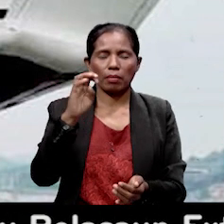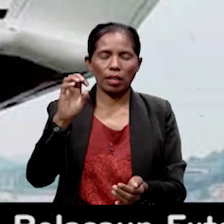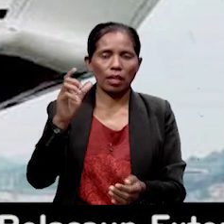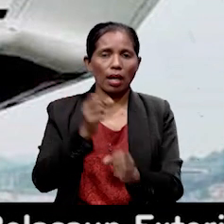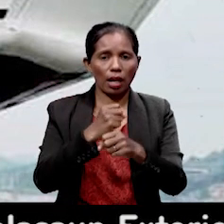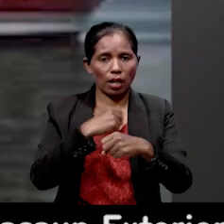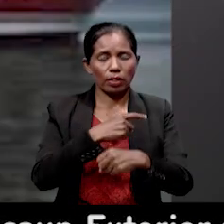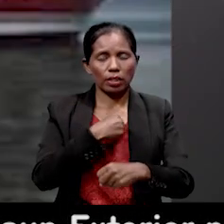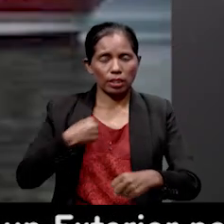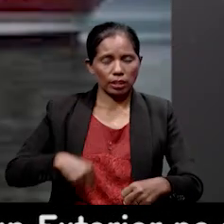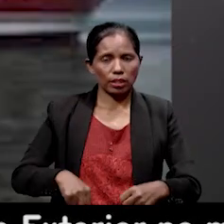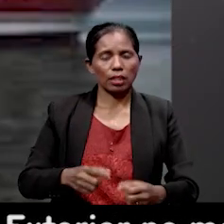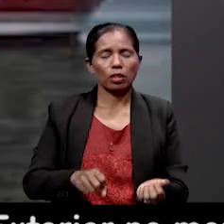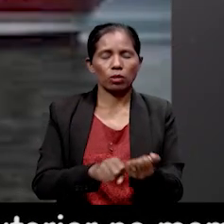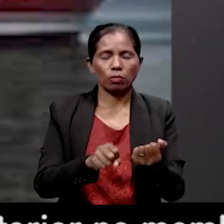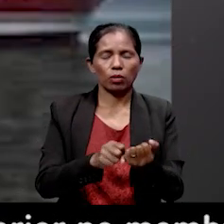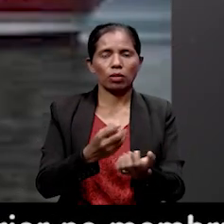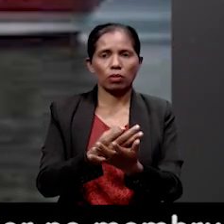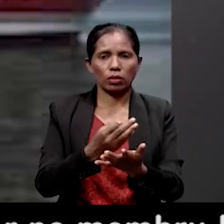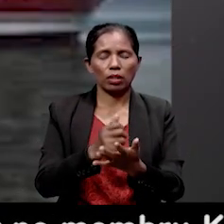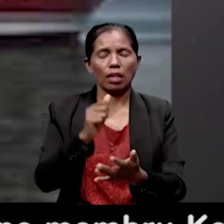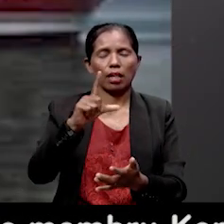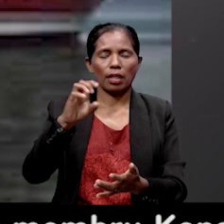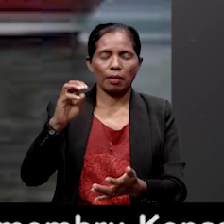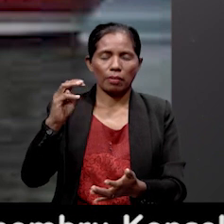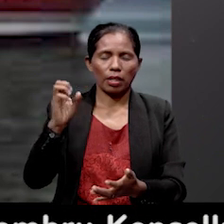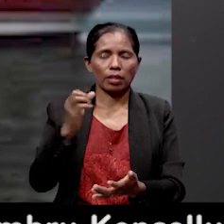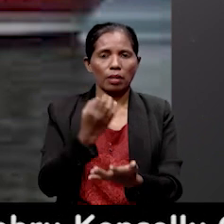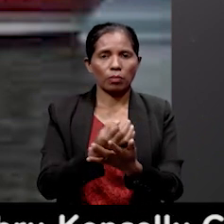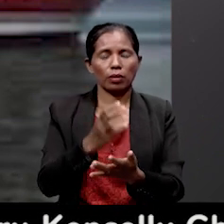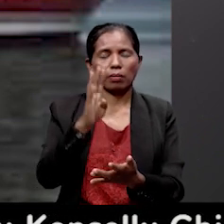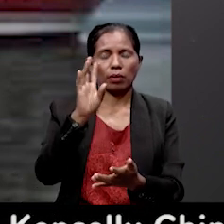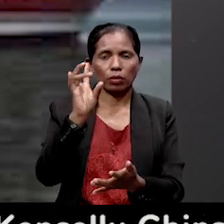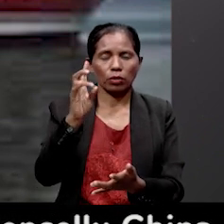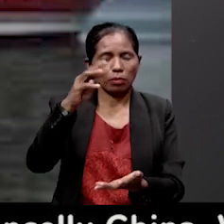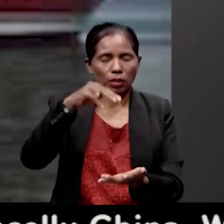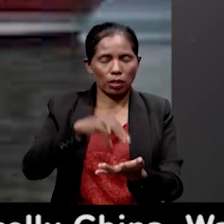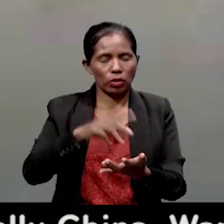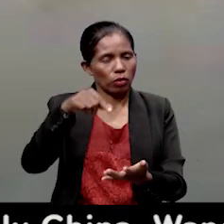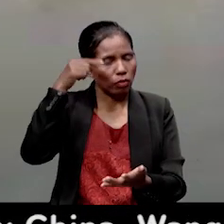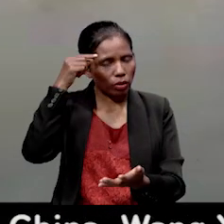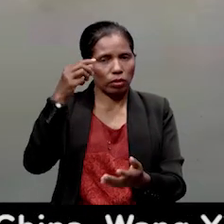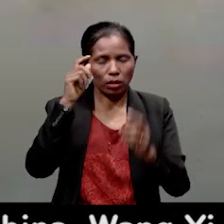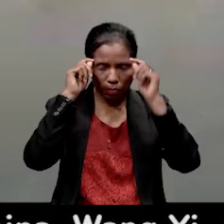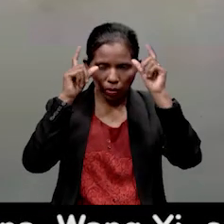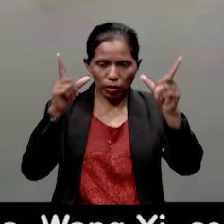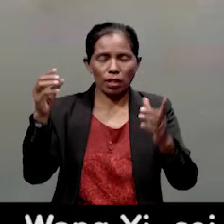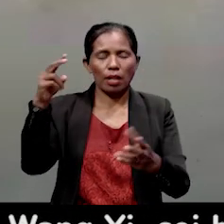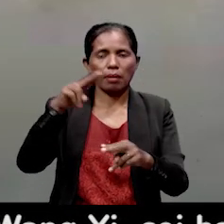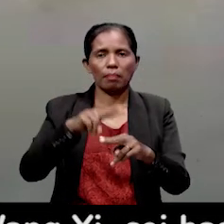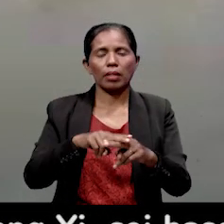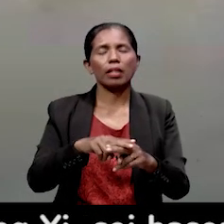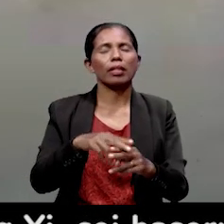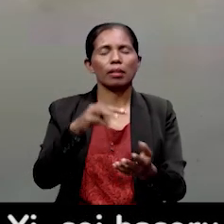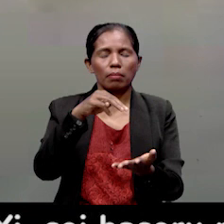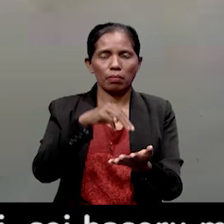ro apoio orçamento husi Alemanha hamutuk euro milhão hitu ponto alu, no governo Timor-Leste responde euro milhão hitu